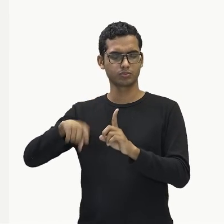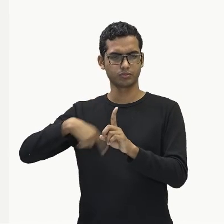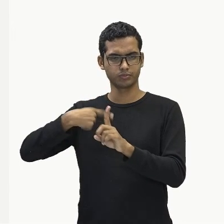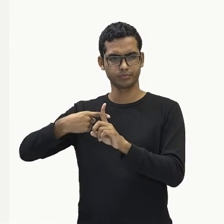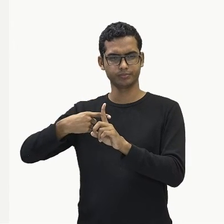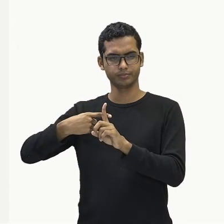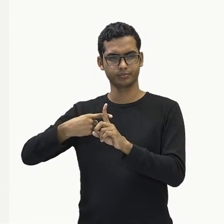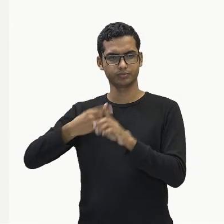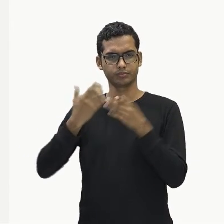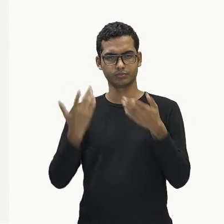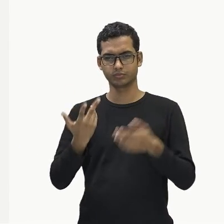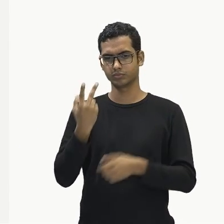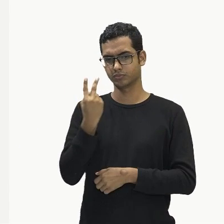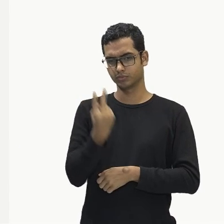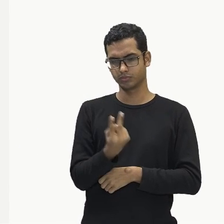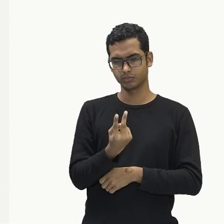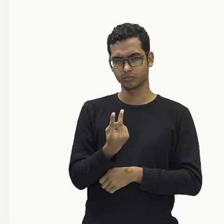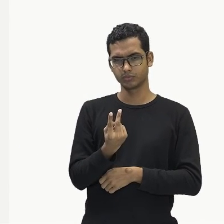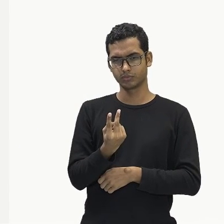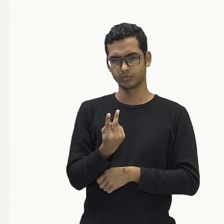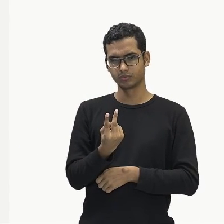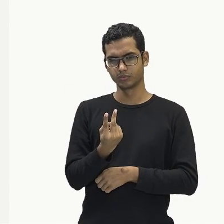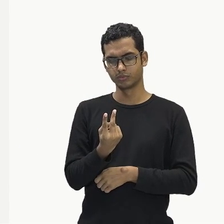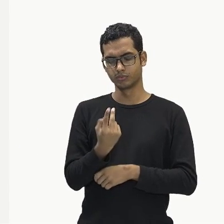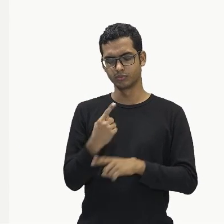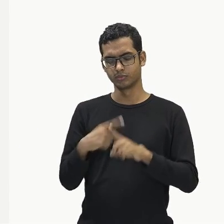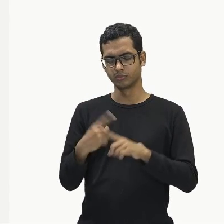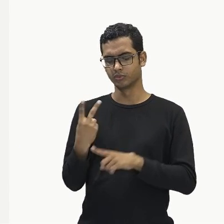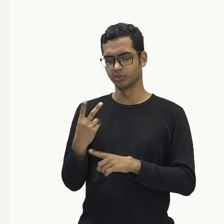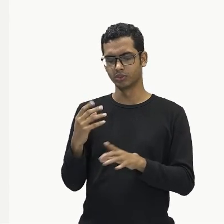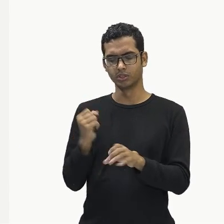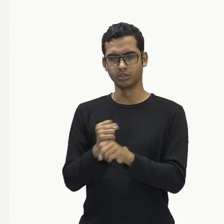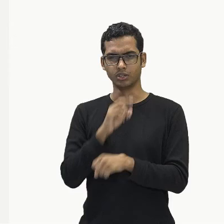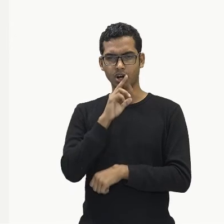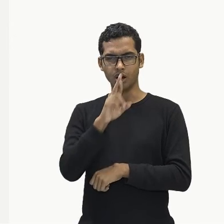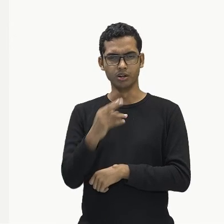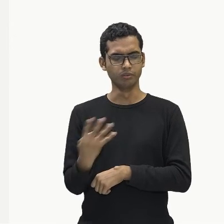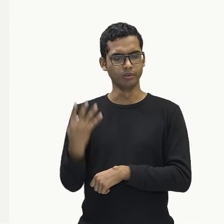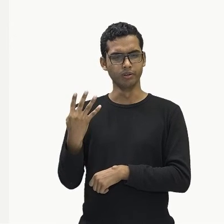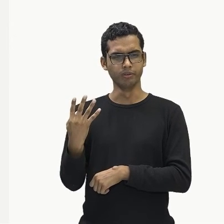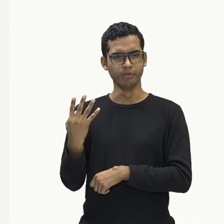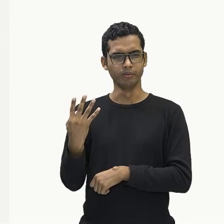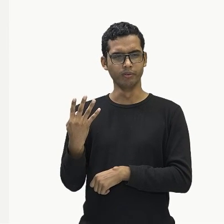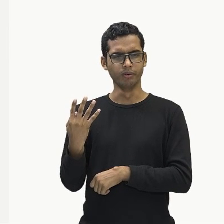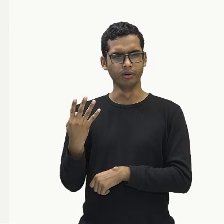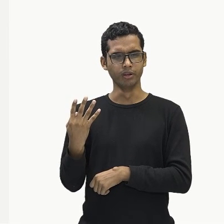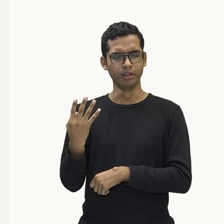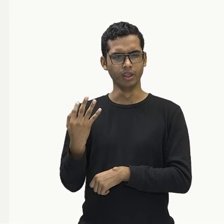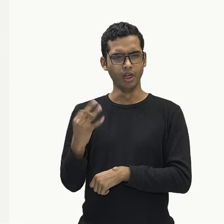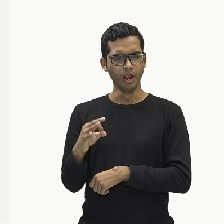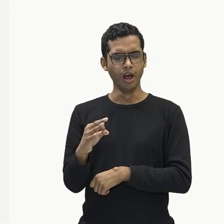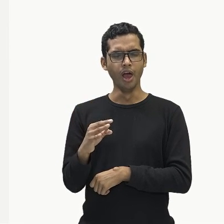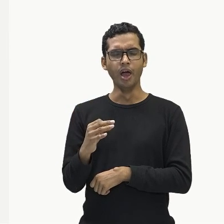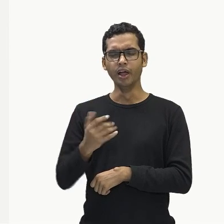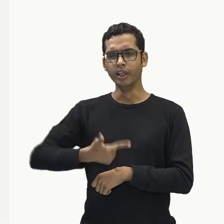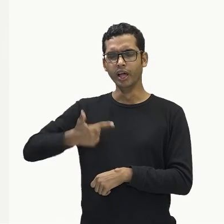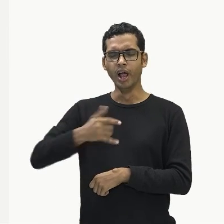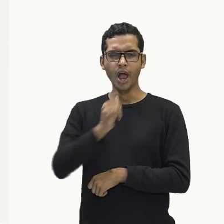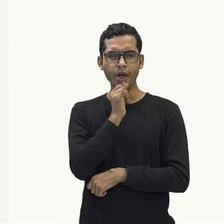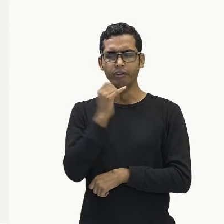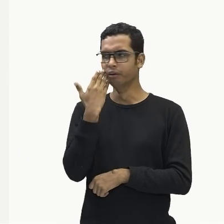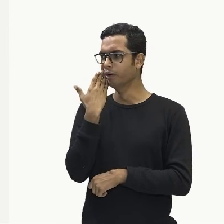2 ao quadrado, 2 vezes 2, 4. Aqui no segundo exemplo, se